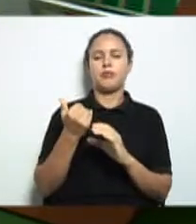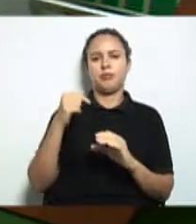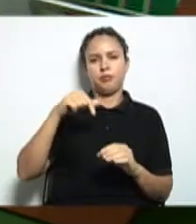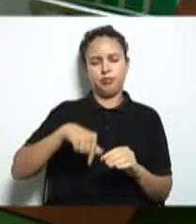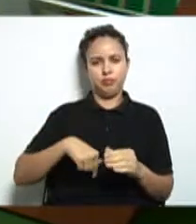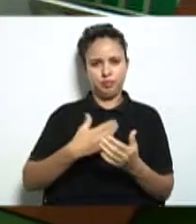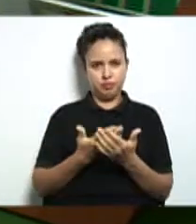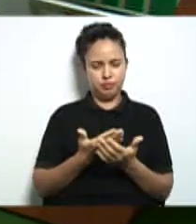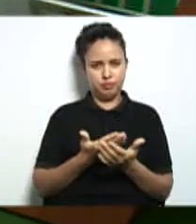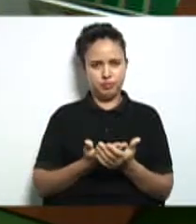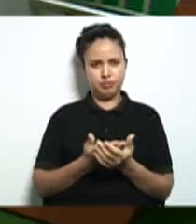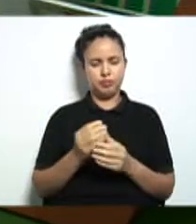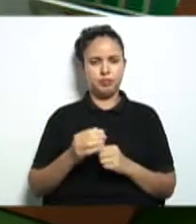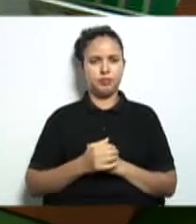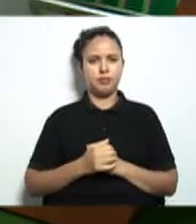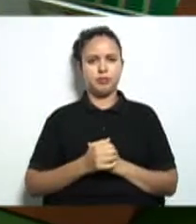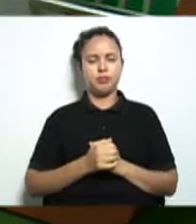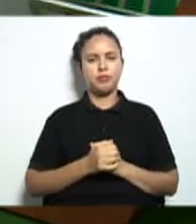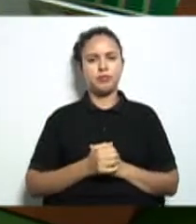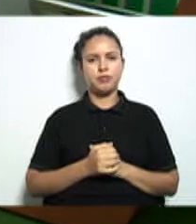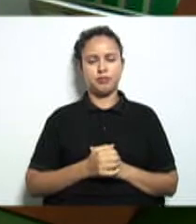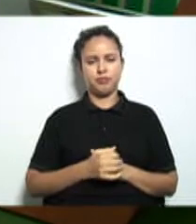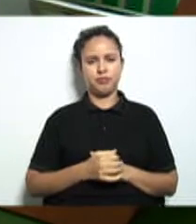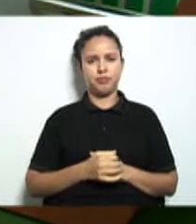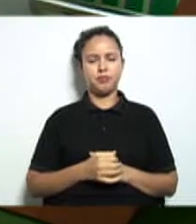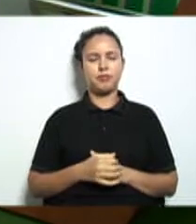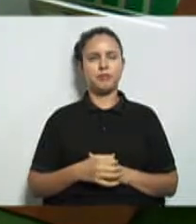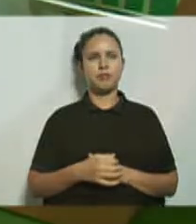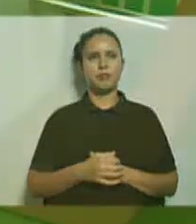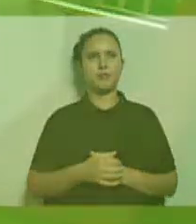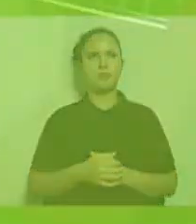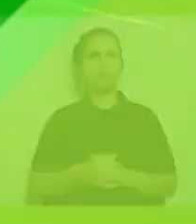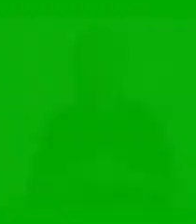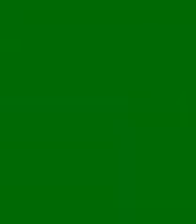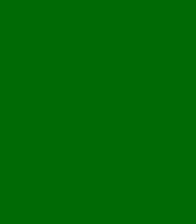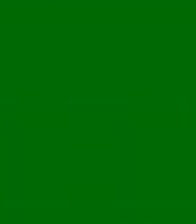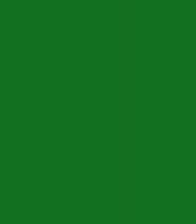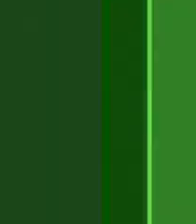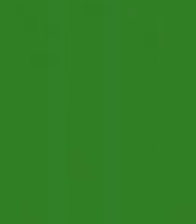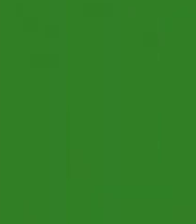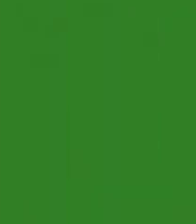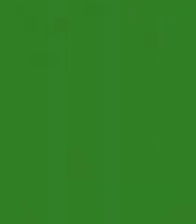nossa aula. Até daqui a pouco. Até daqui a pouco.